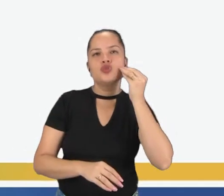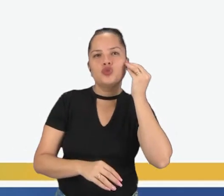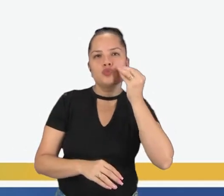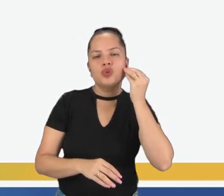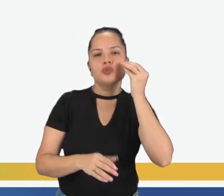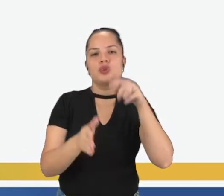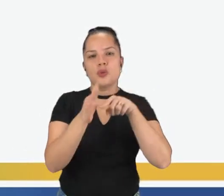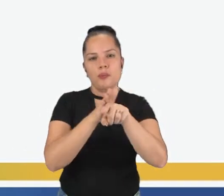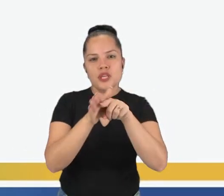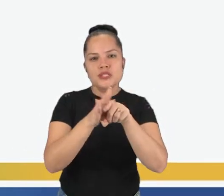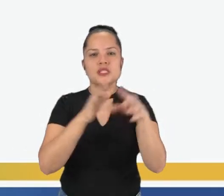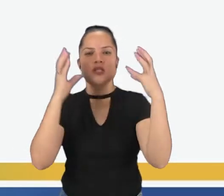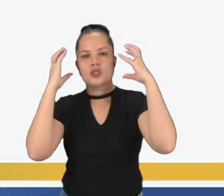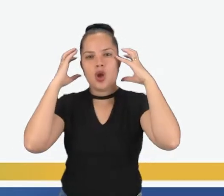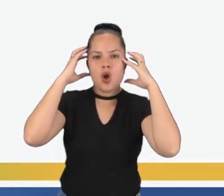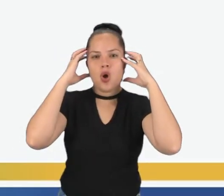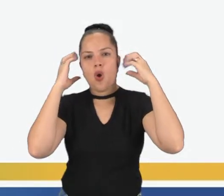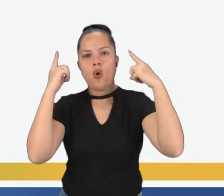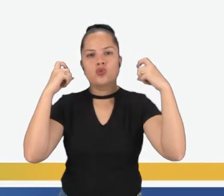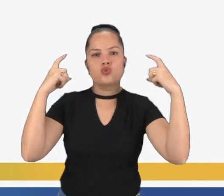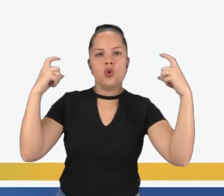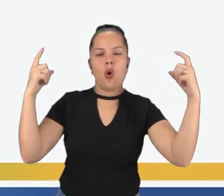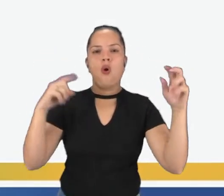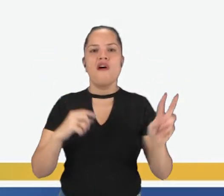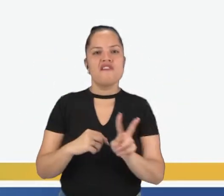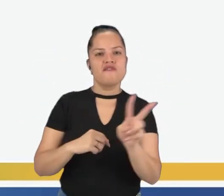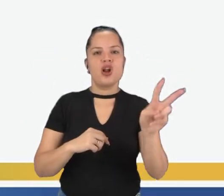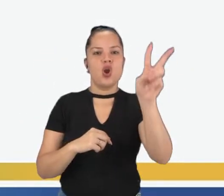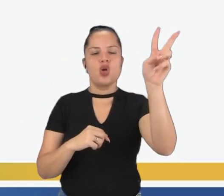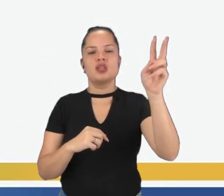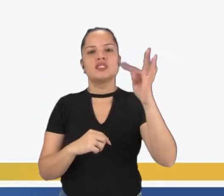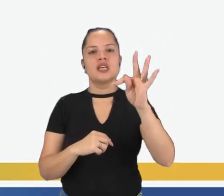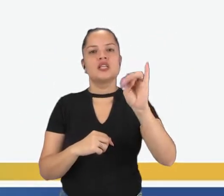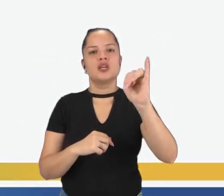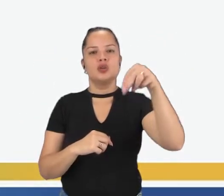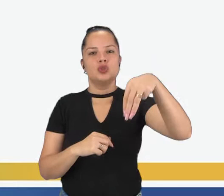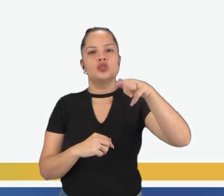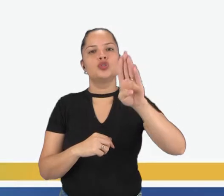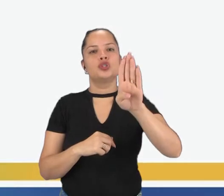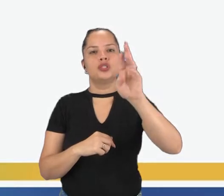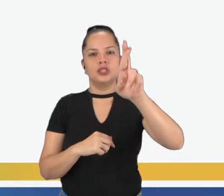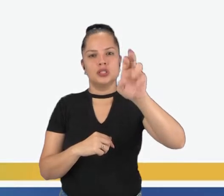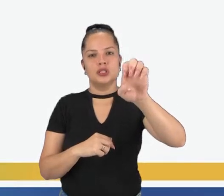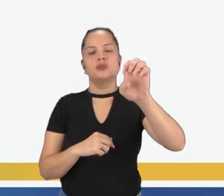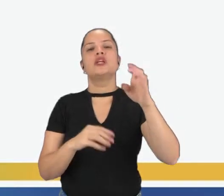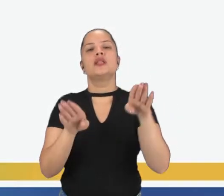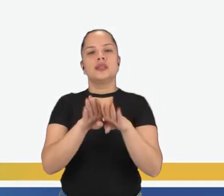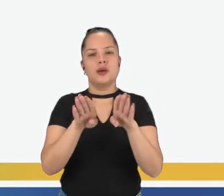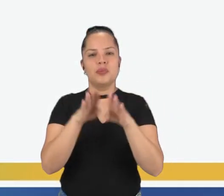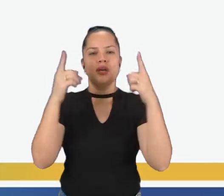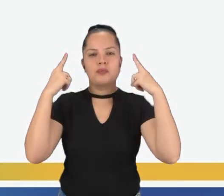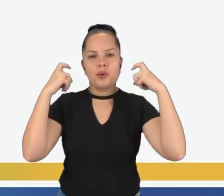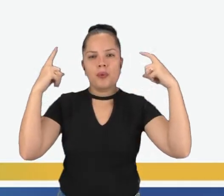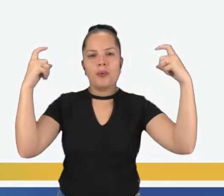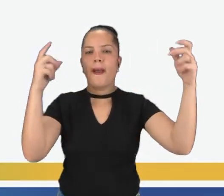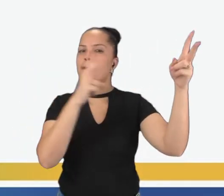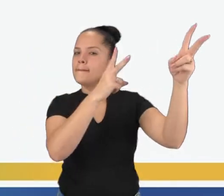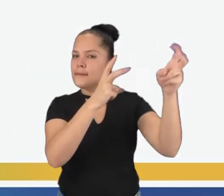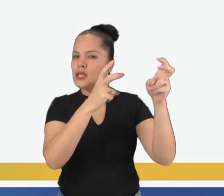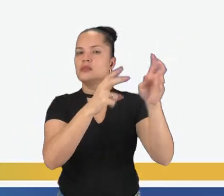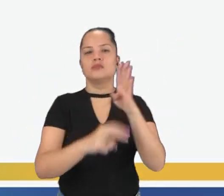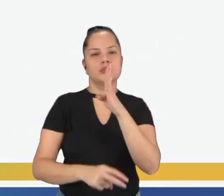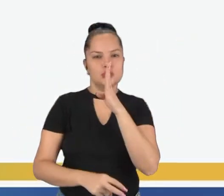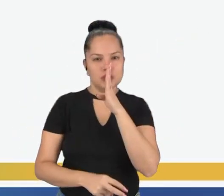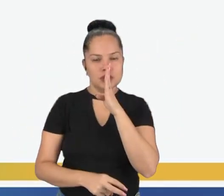experimentação e pesquisa de sons, valorização de timbres, inclusão de ruídos, percepção do